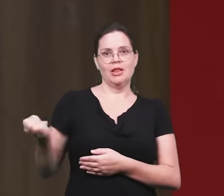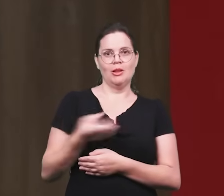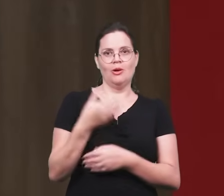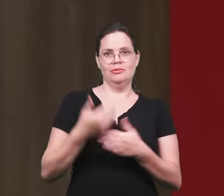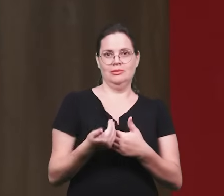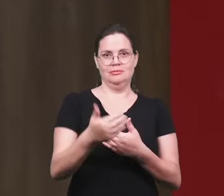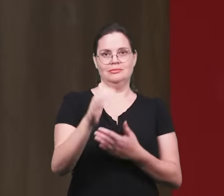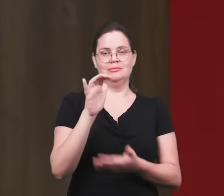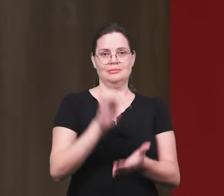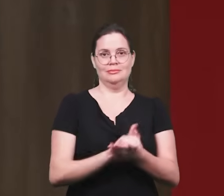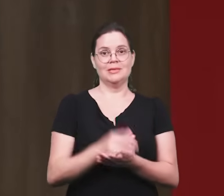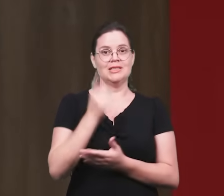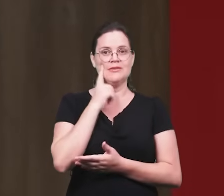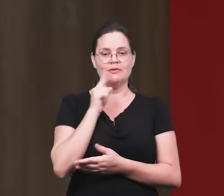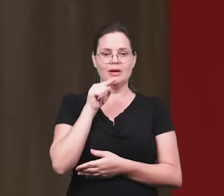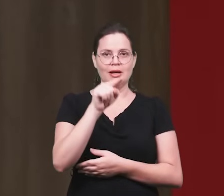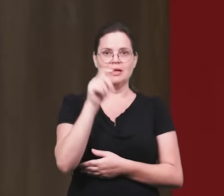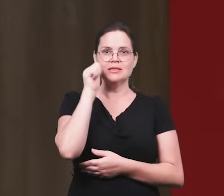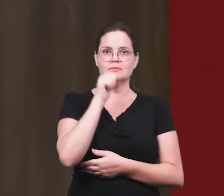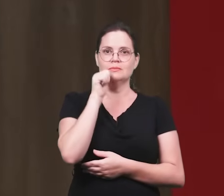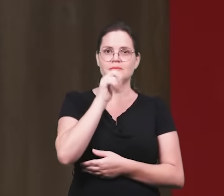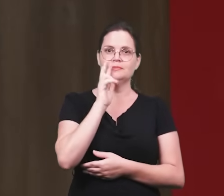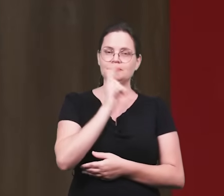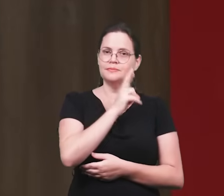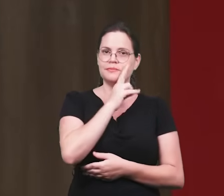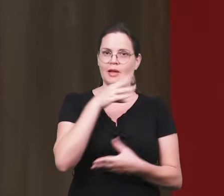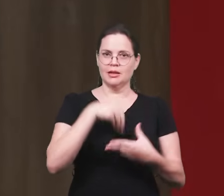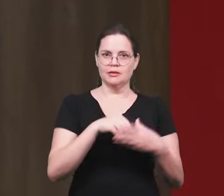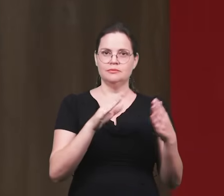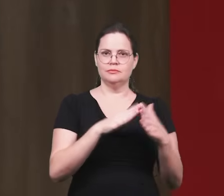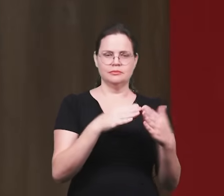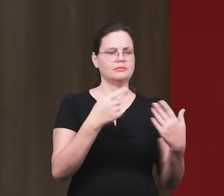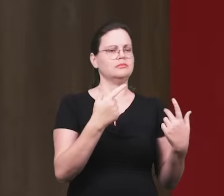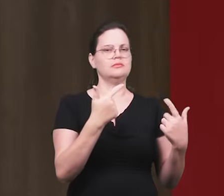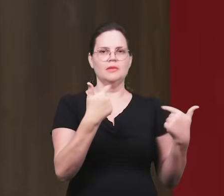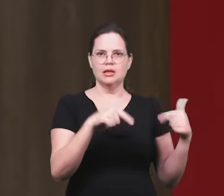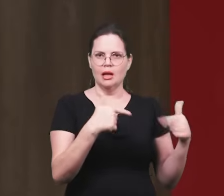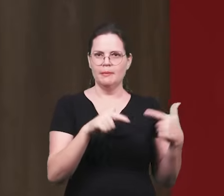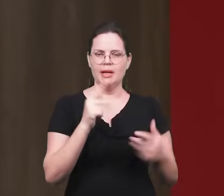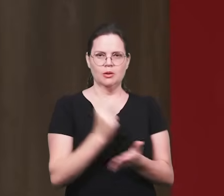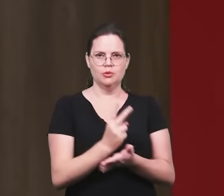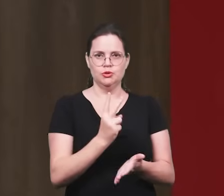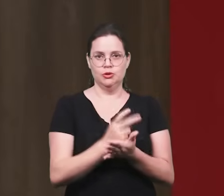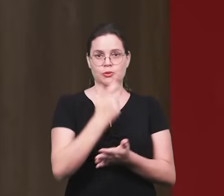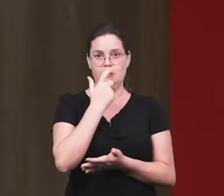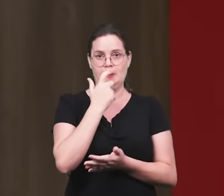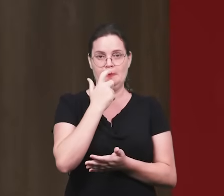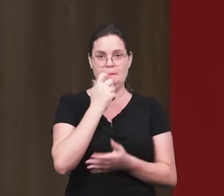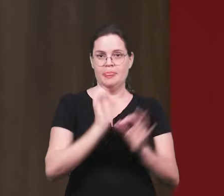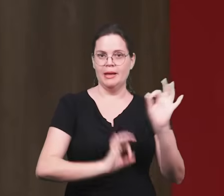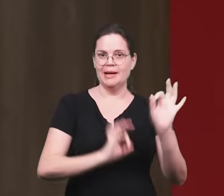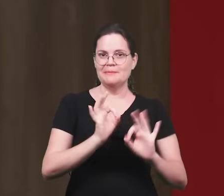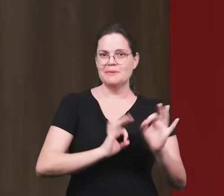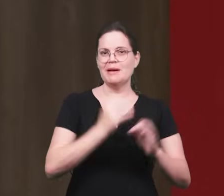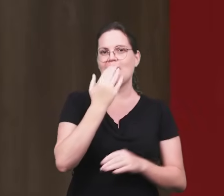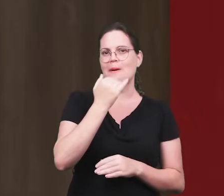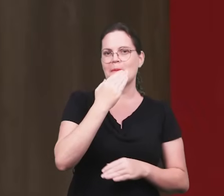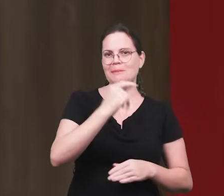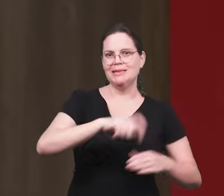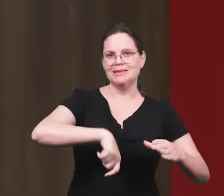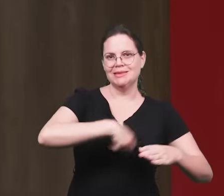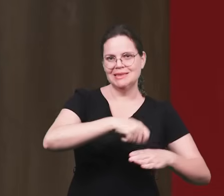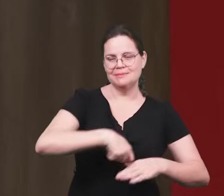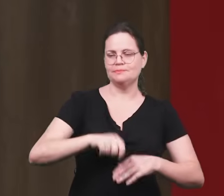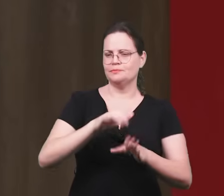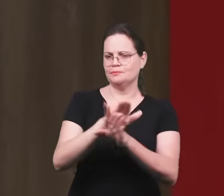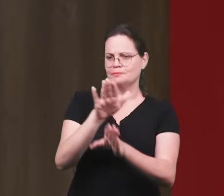vamos ver que como dona de casa, esposa, mãe, ela continuou trabalhando. Nós vamos ver que ela prepara ali o guisado, né? Ela orienta os